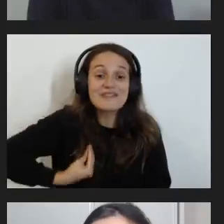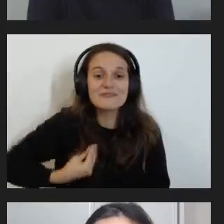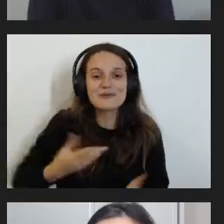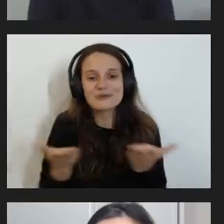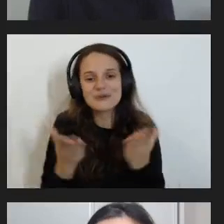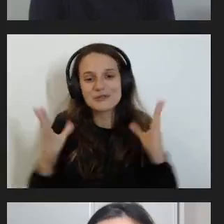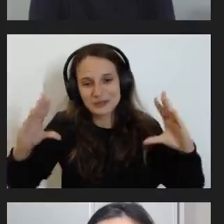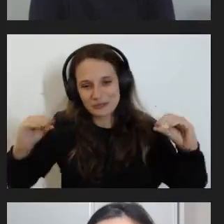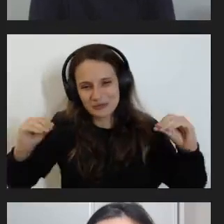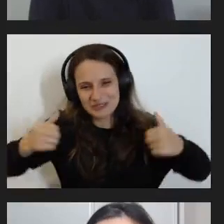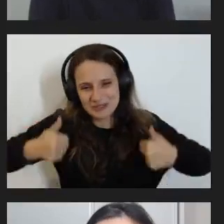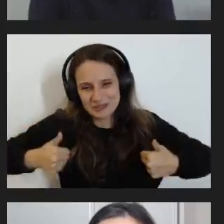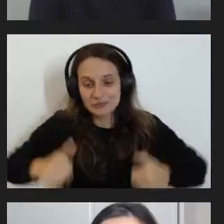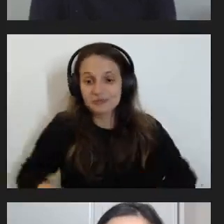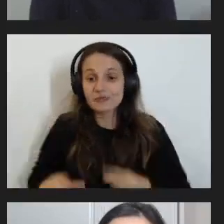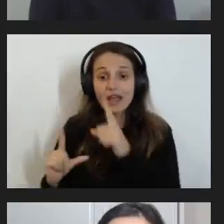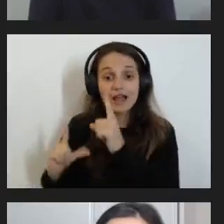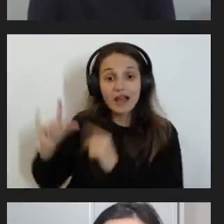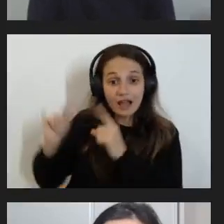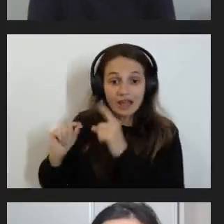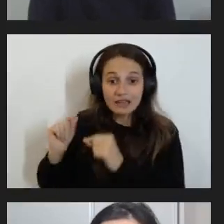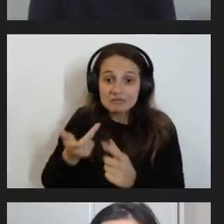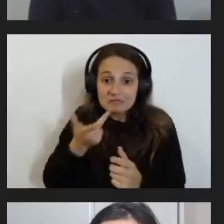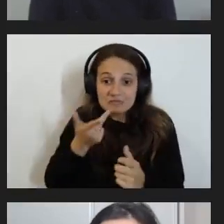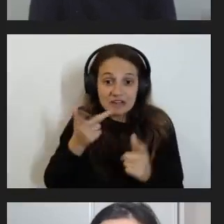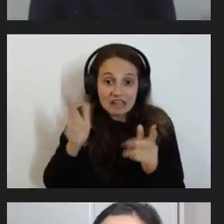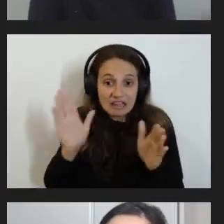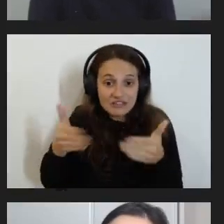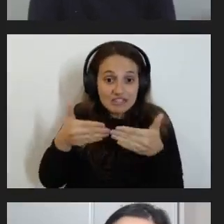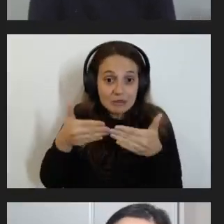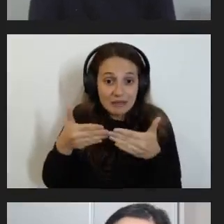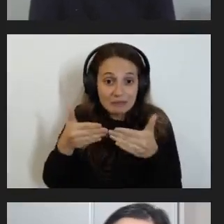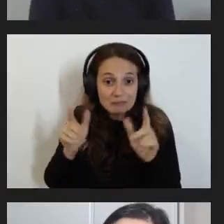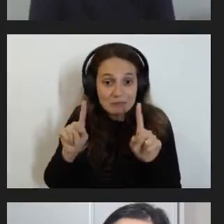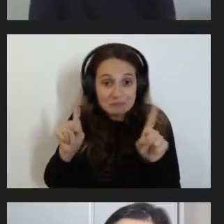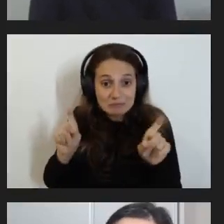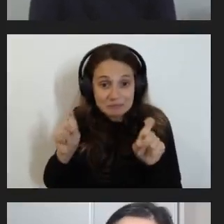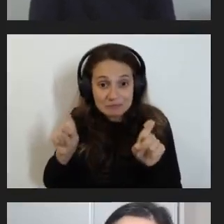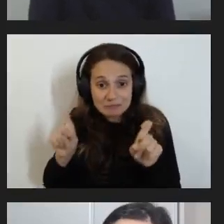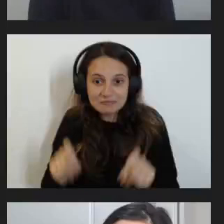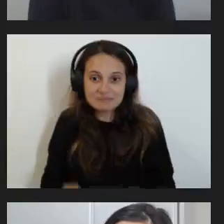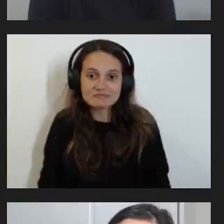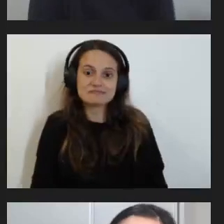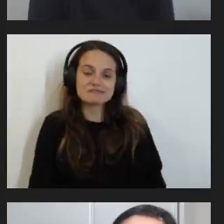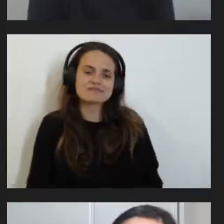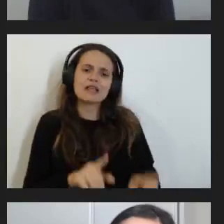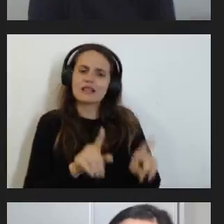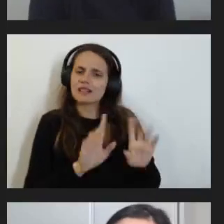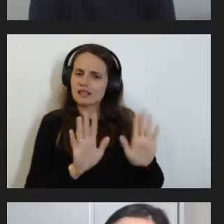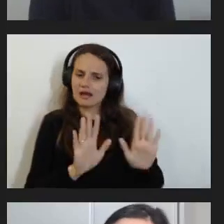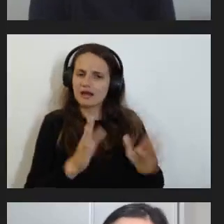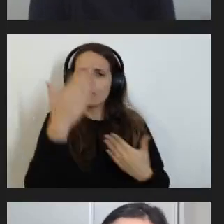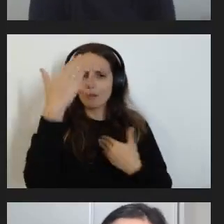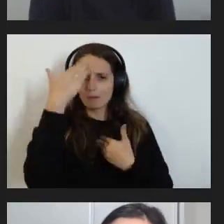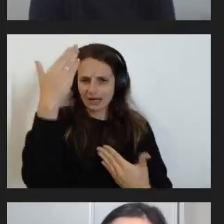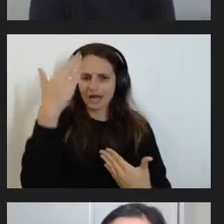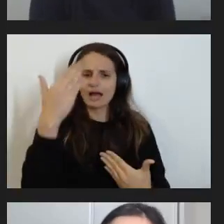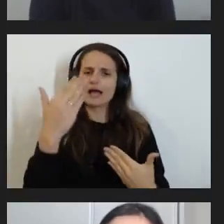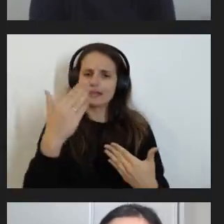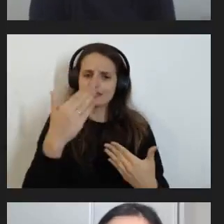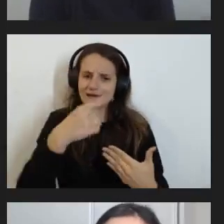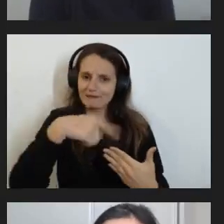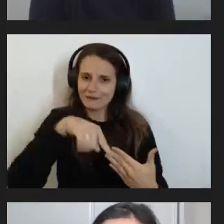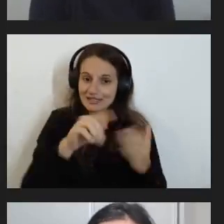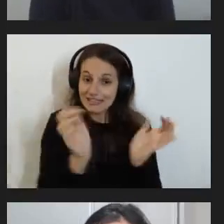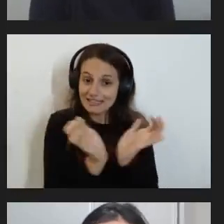você quiser falar uma fala final. Não, não, muito obrigada. Só agradecer a equipe, que eu acho que eu dei um pouco de trabalho com os termos, que são